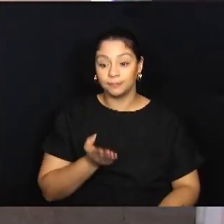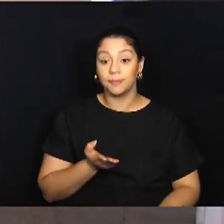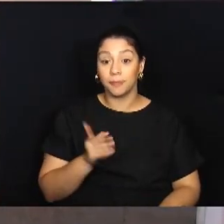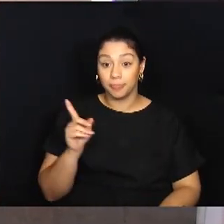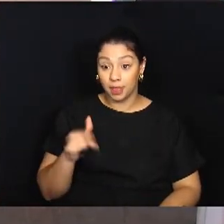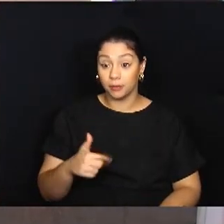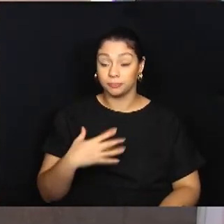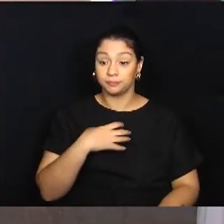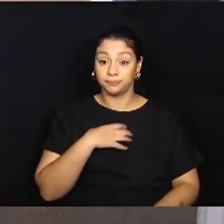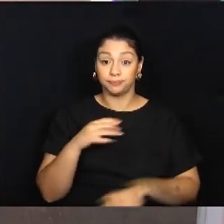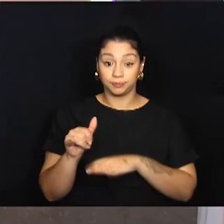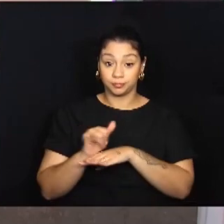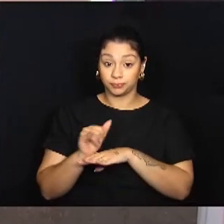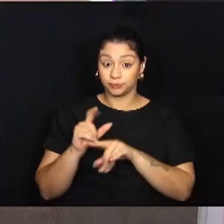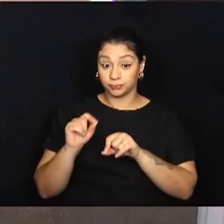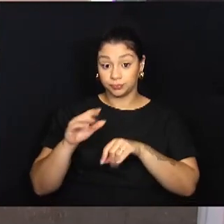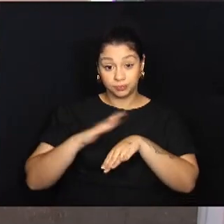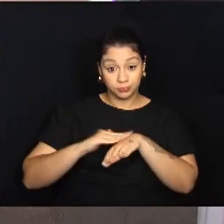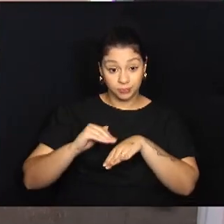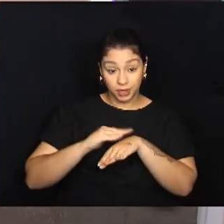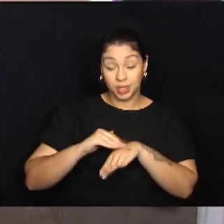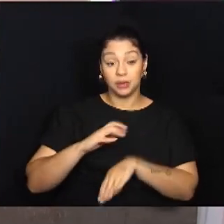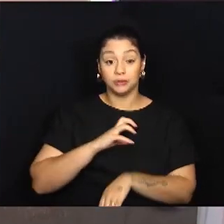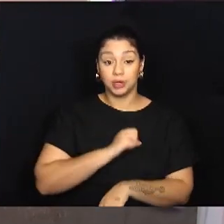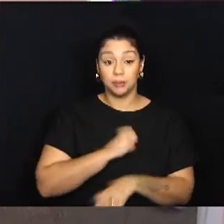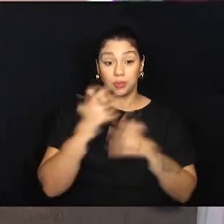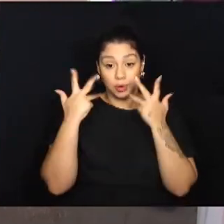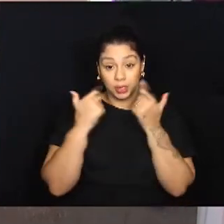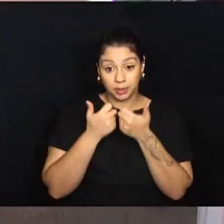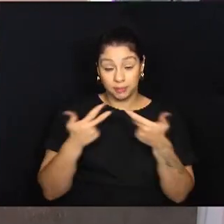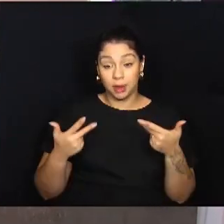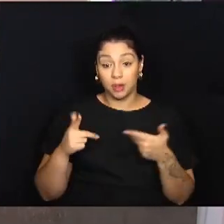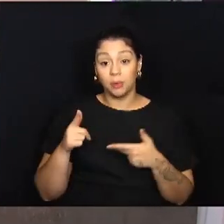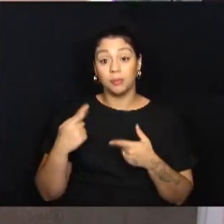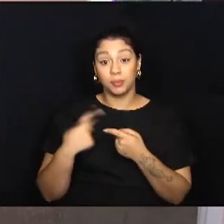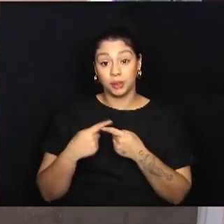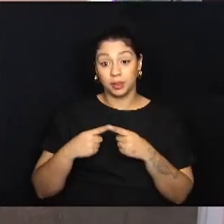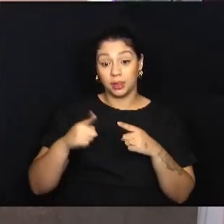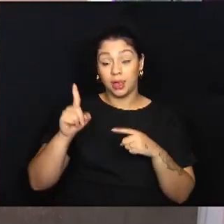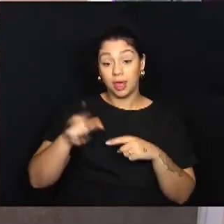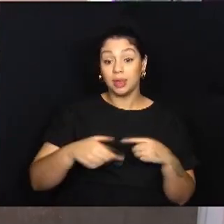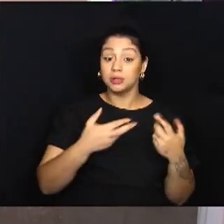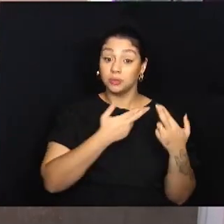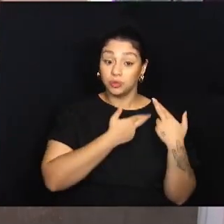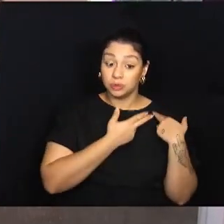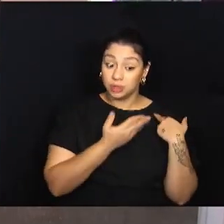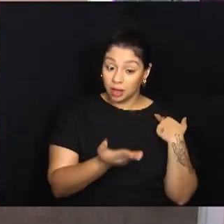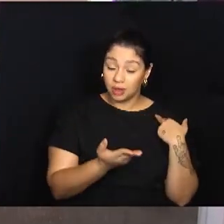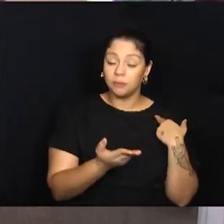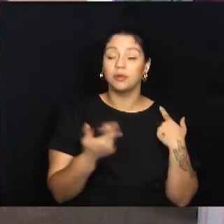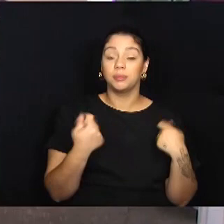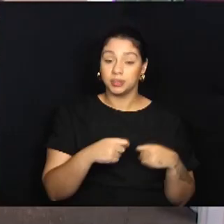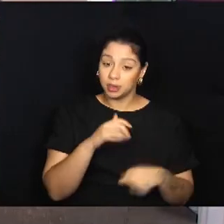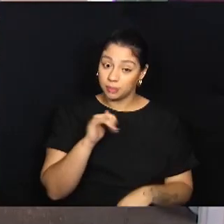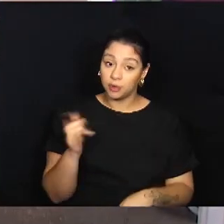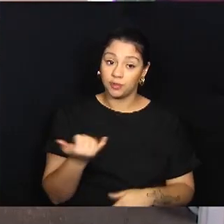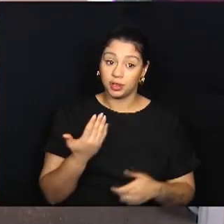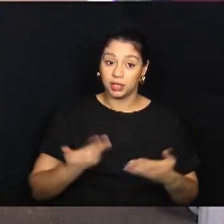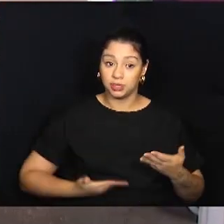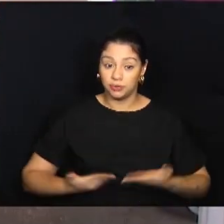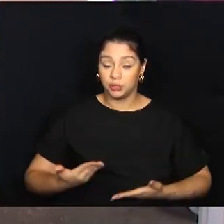forma de carinho, de amor para o seu animal. O tutor ele é responsável pelo seu animal. Então, aproveite os serviços que a Prefeitura de Campinas